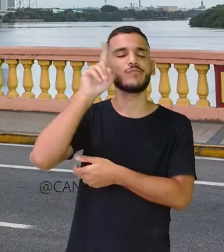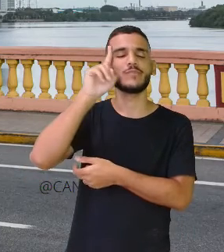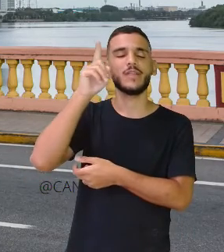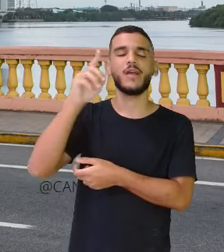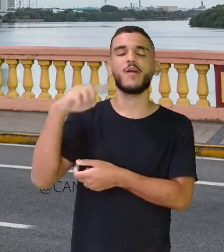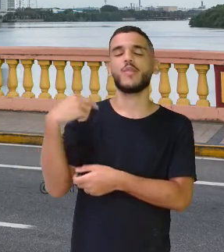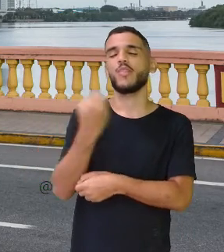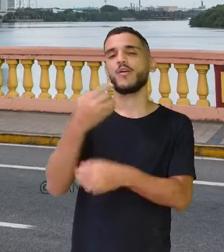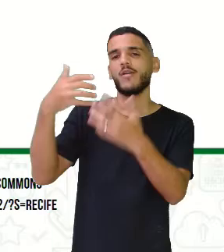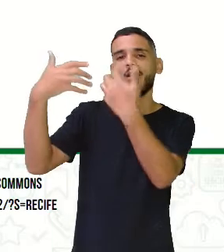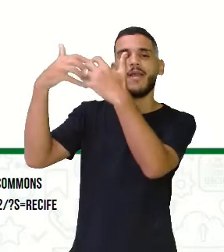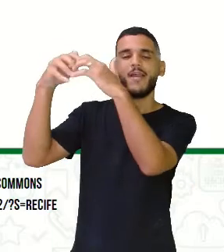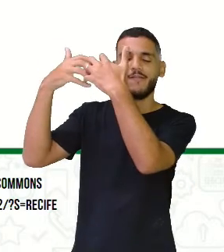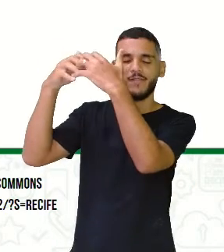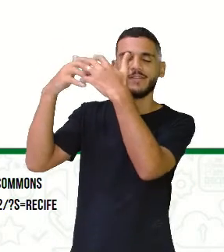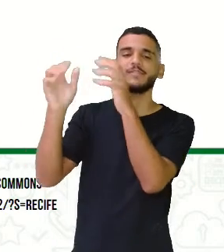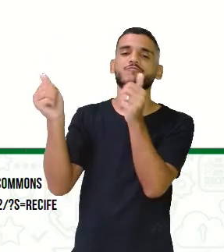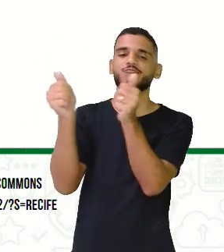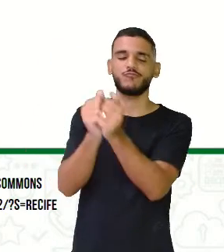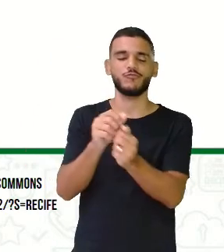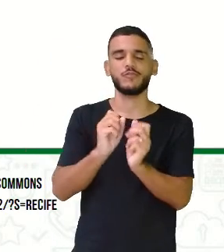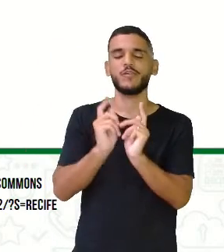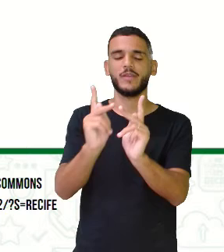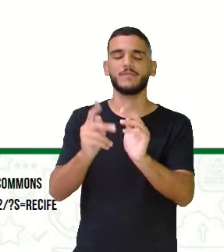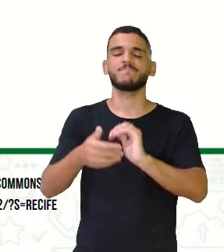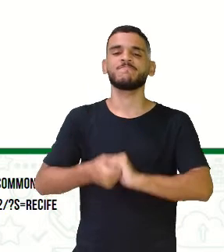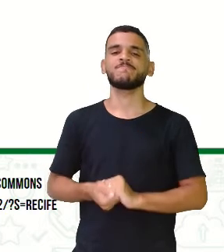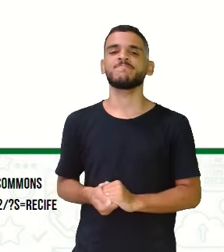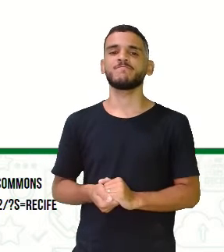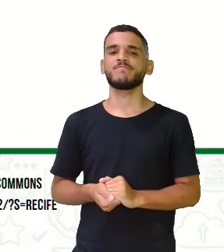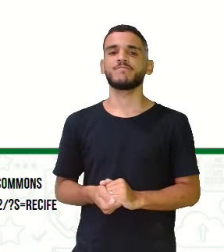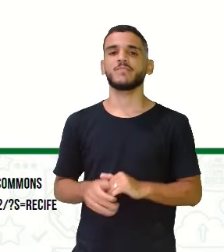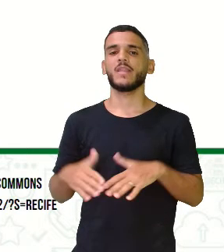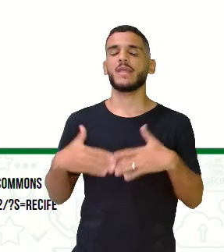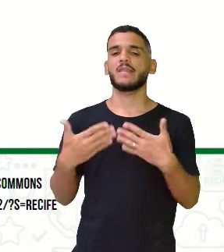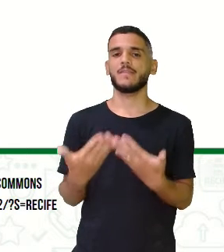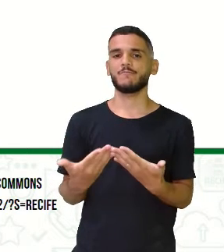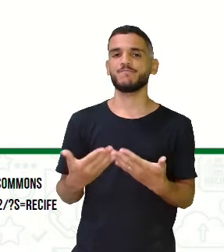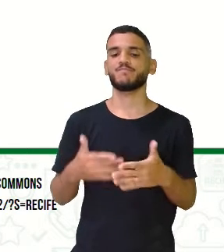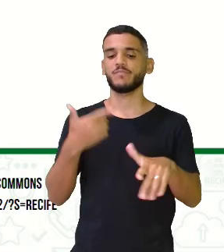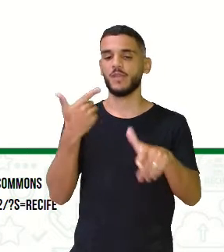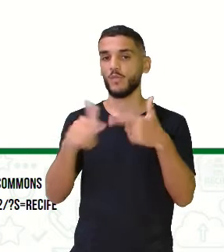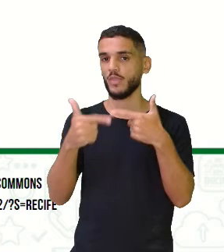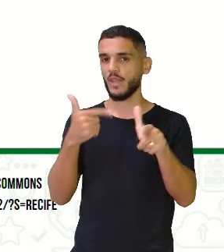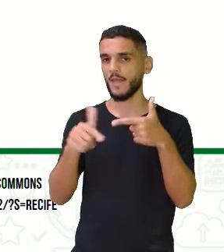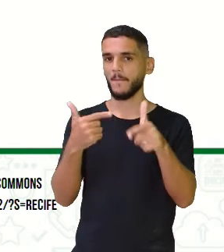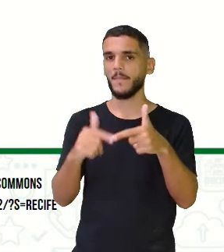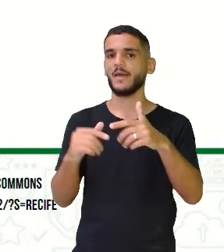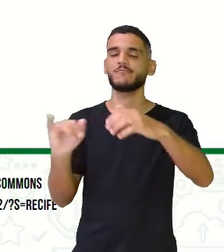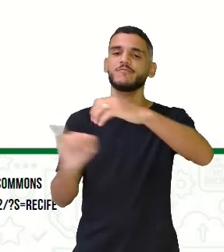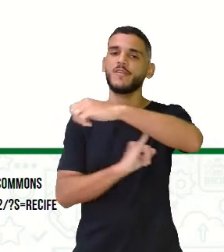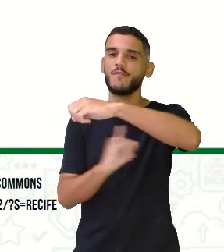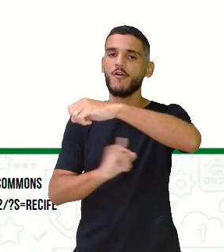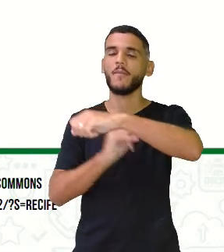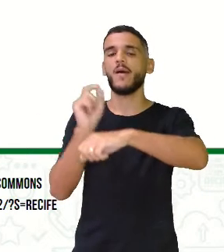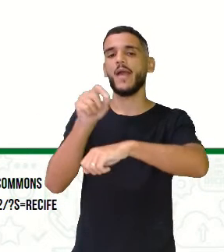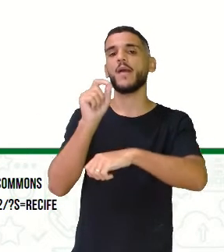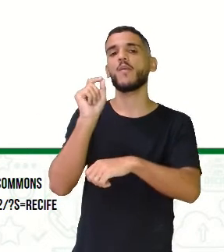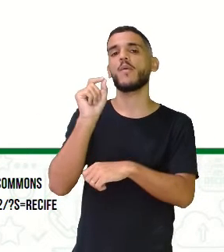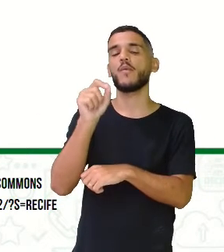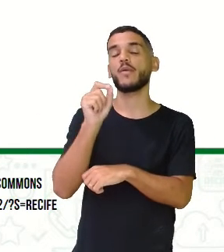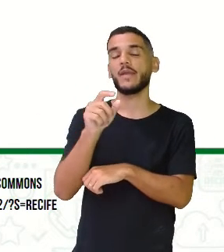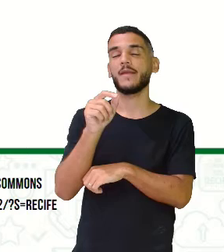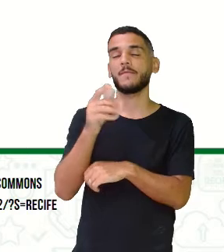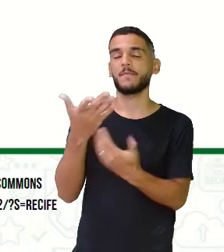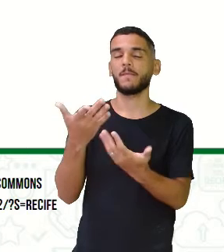temas relativos a esse do trabalho, tá? Então, vejam, o trabalho formal é toda aquela atividade econômica que